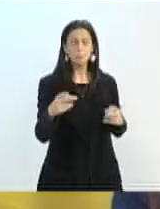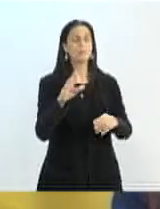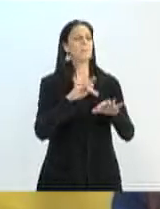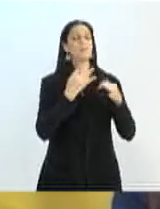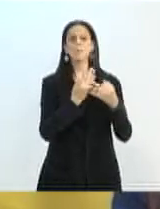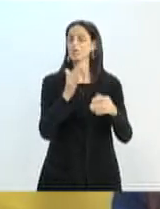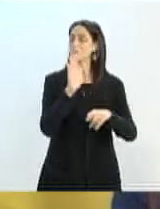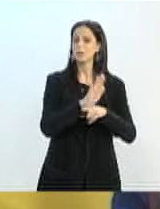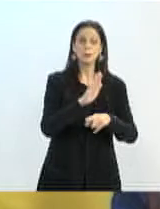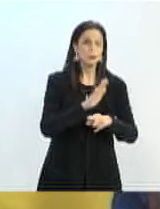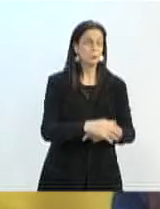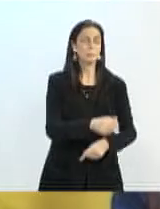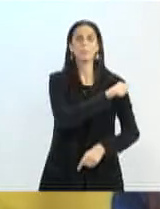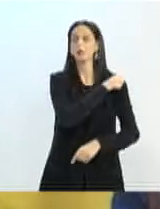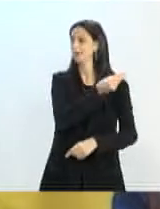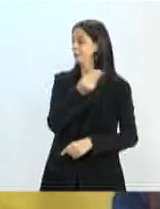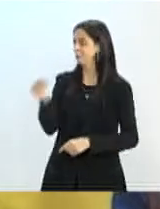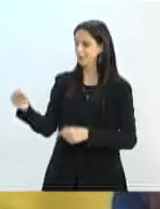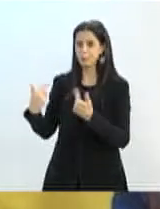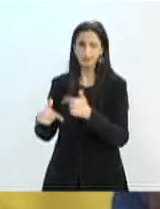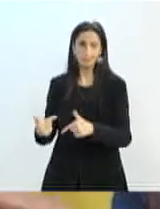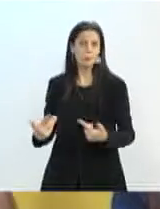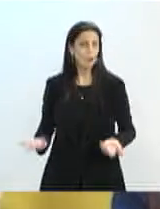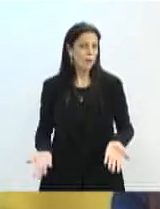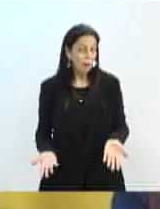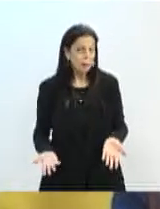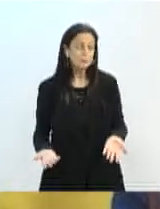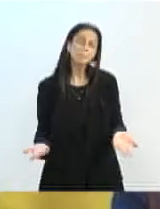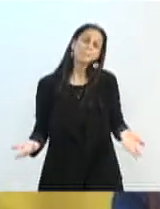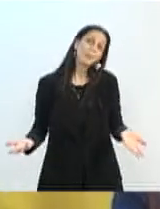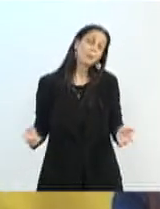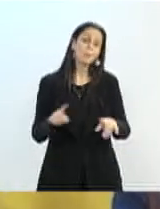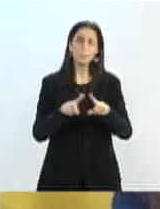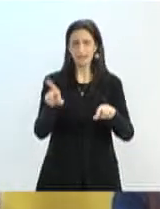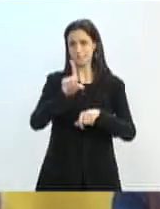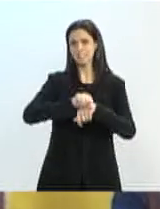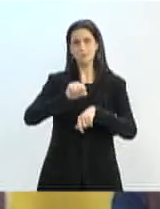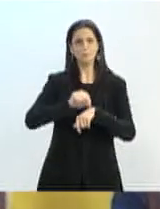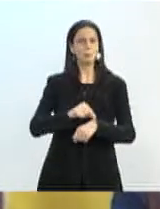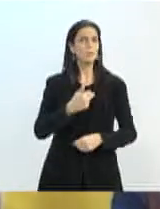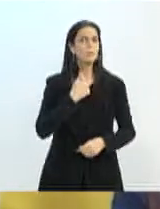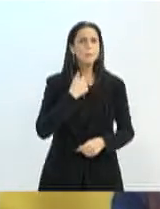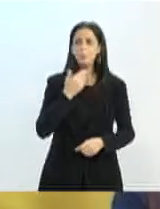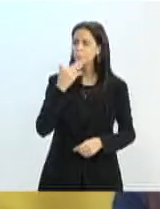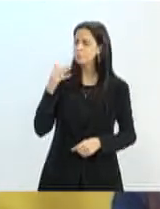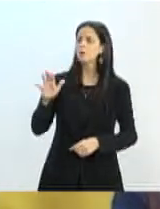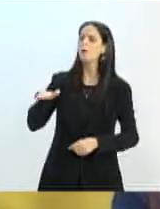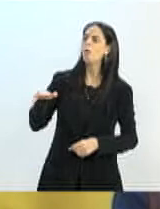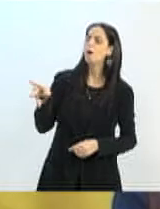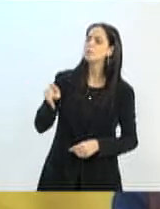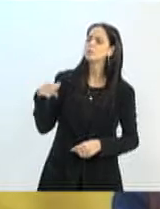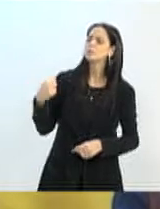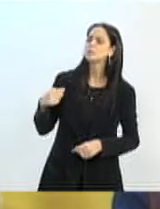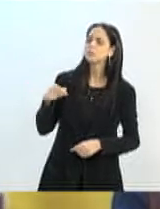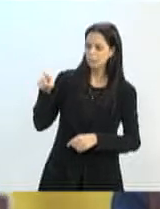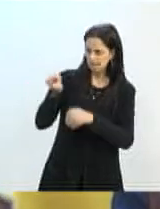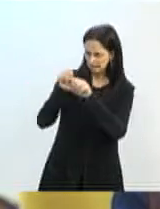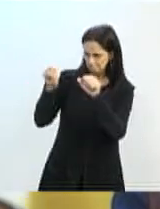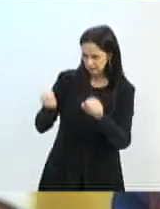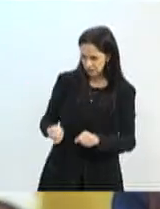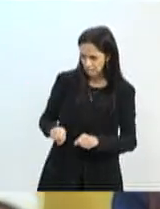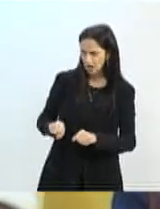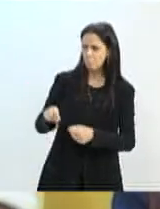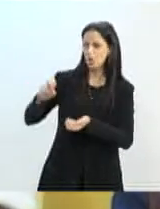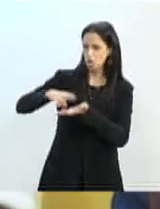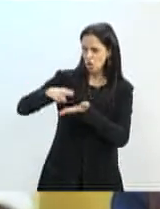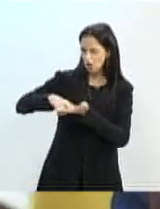a CEMED fazer com que os professores alterem a nota. Isso é um absurdo e a gente não vai permitir de